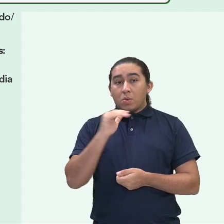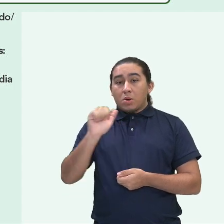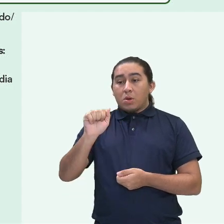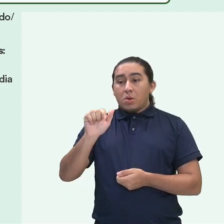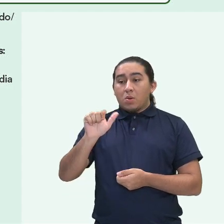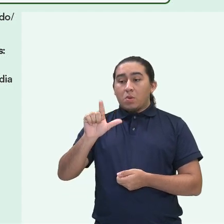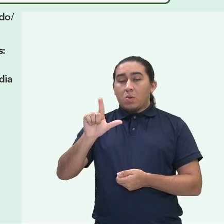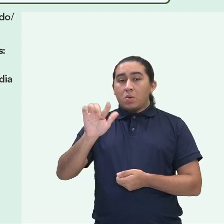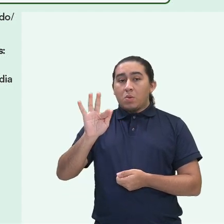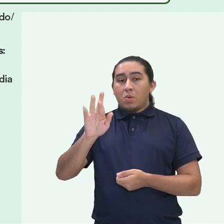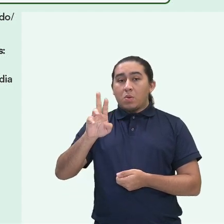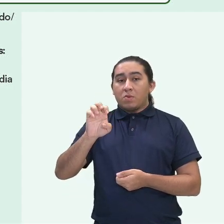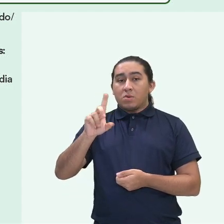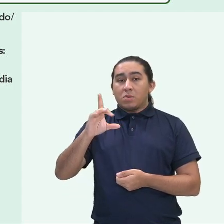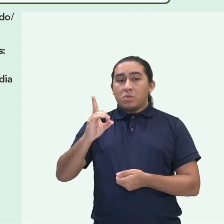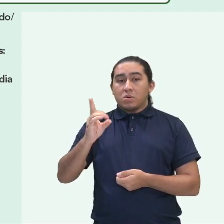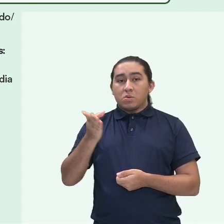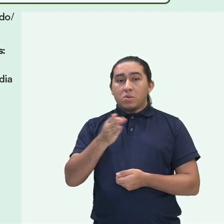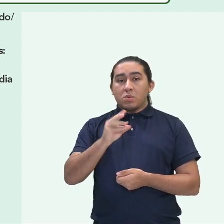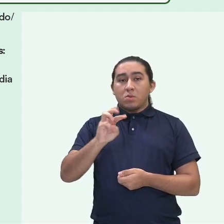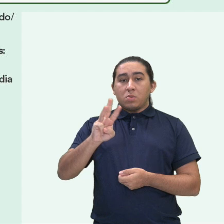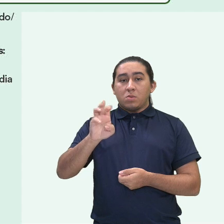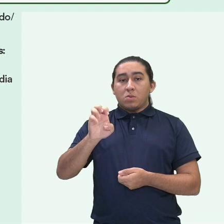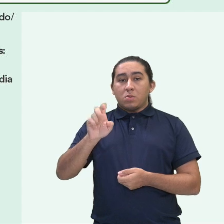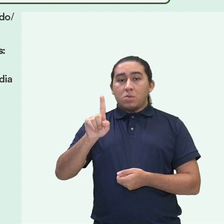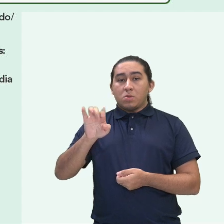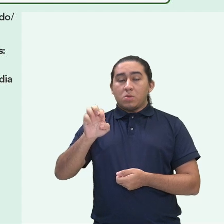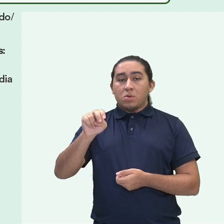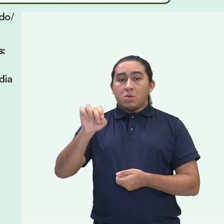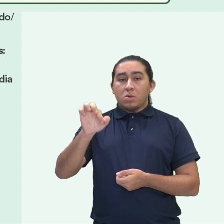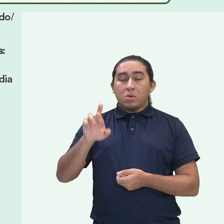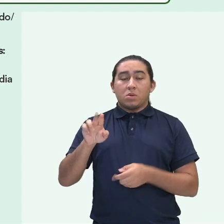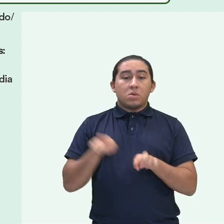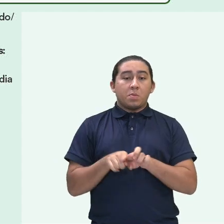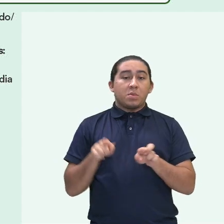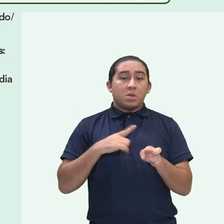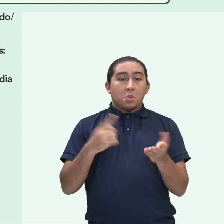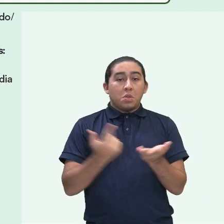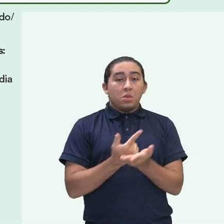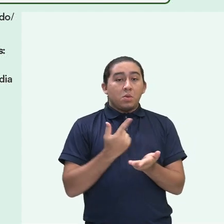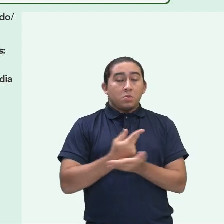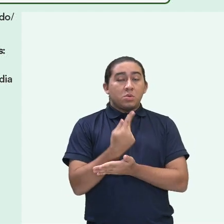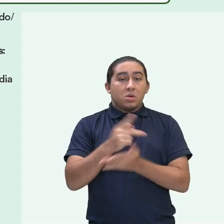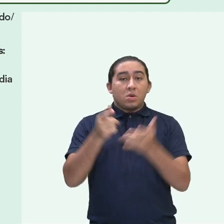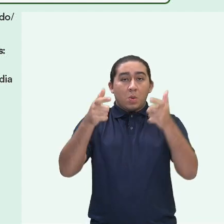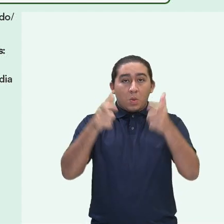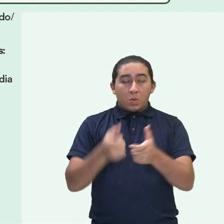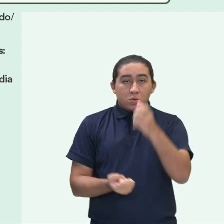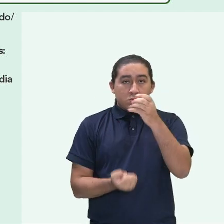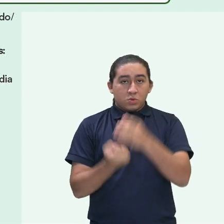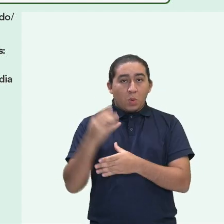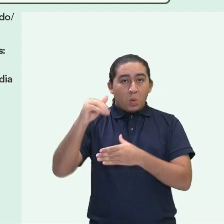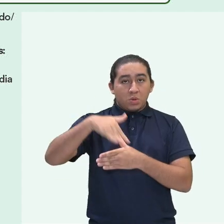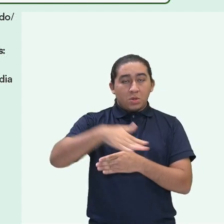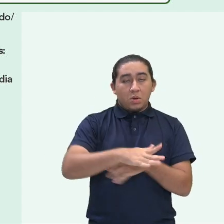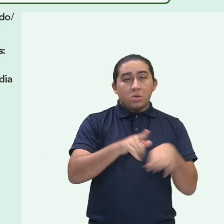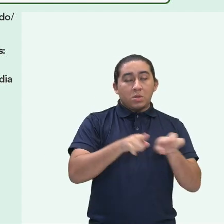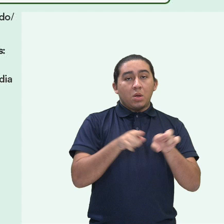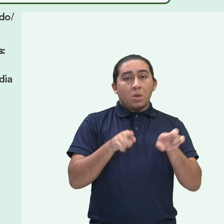Alfred Wegener, e a gente observa aí o seu livro, né, A Origem dos Continentes e Oceanos, que